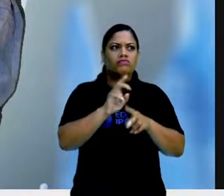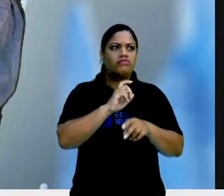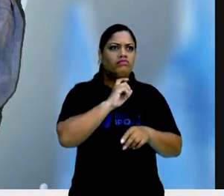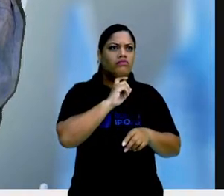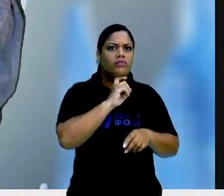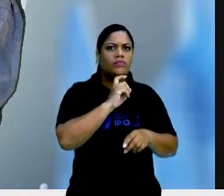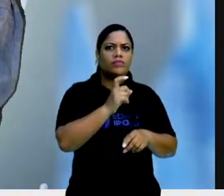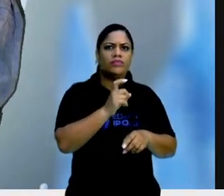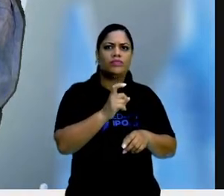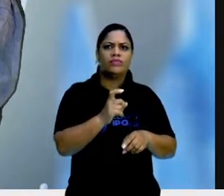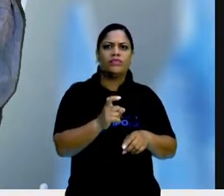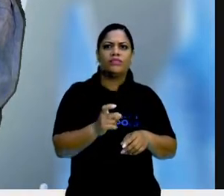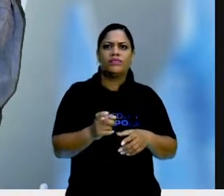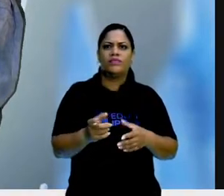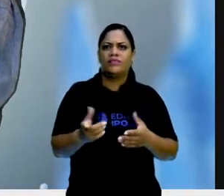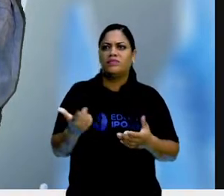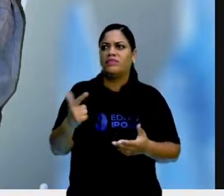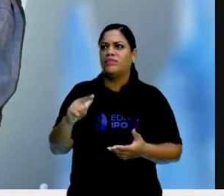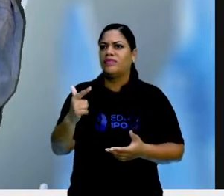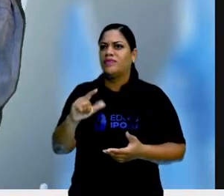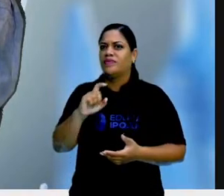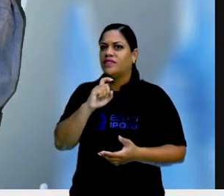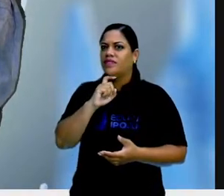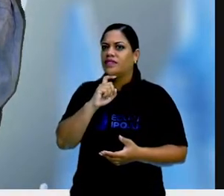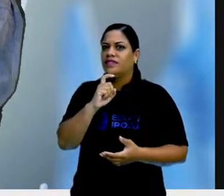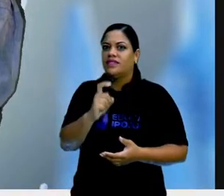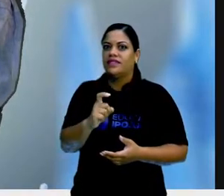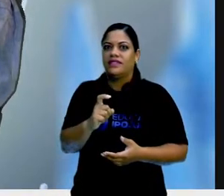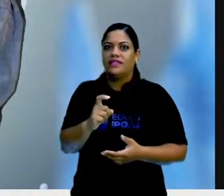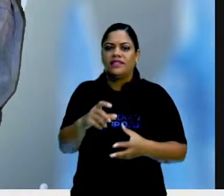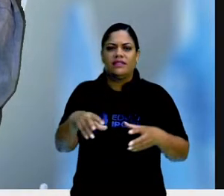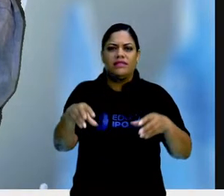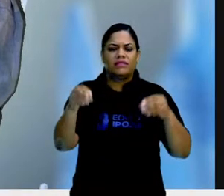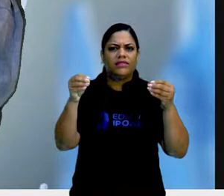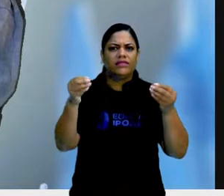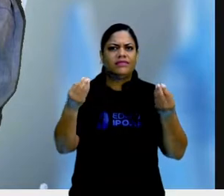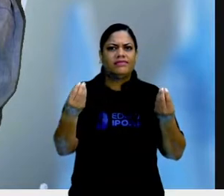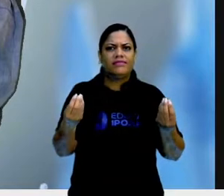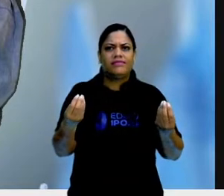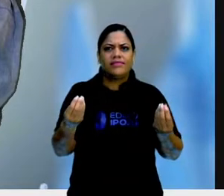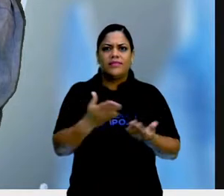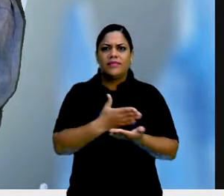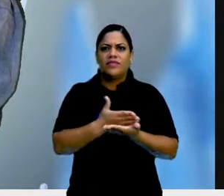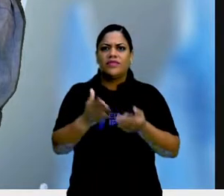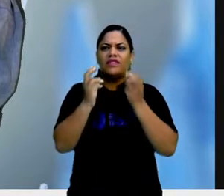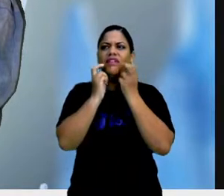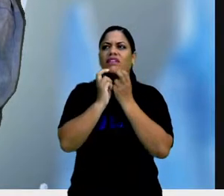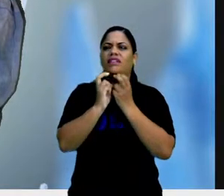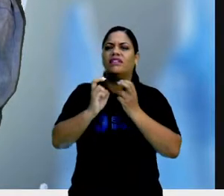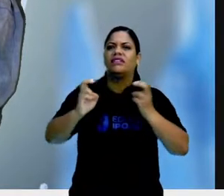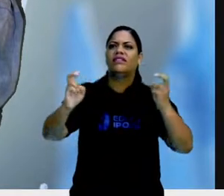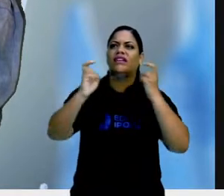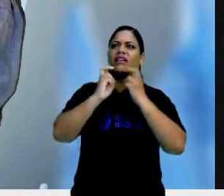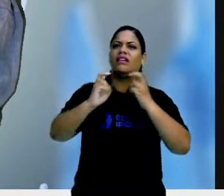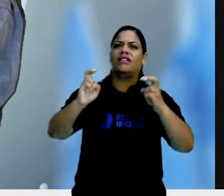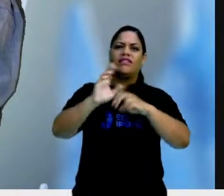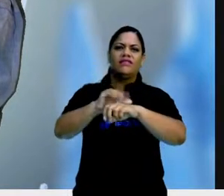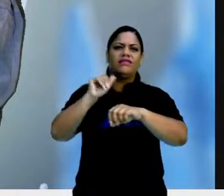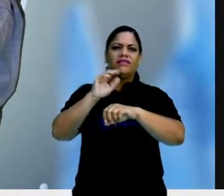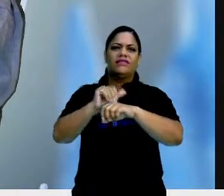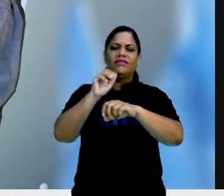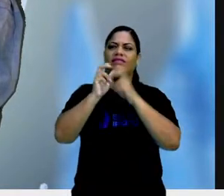ninguém. Não tinha ninguém no castelo. Ela começou a gritar, a